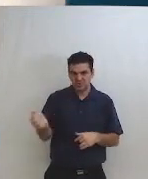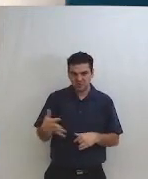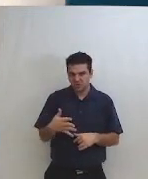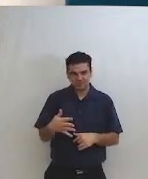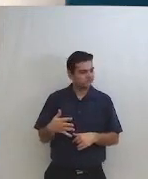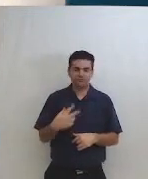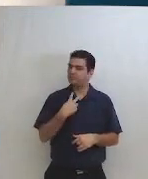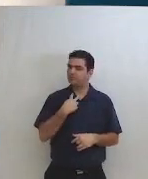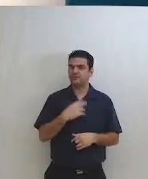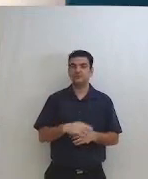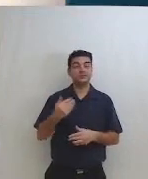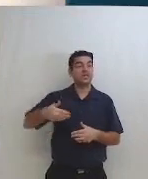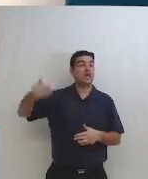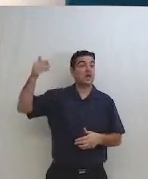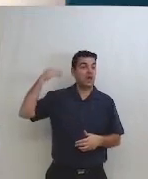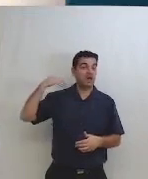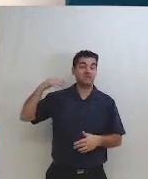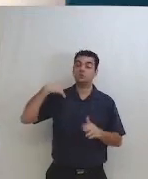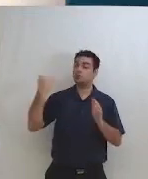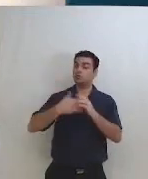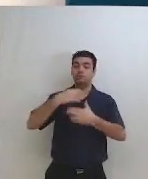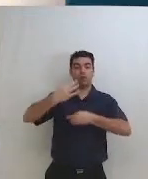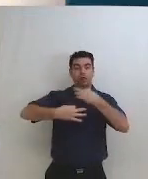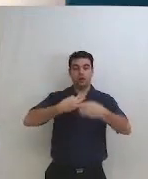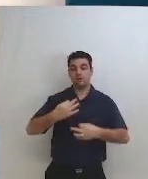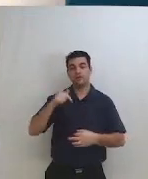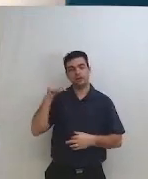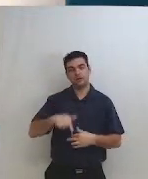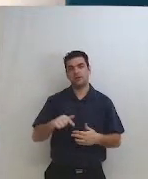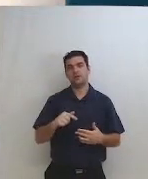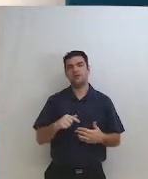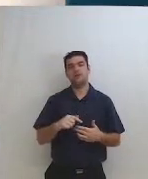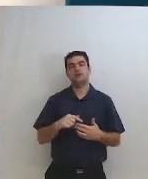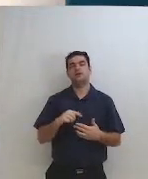original. Regimental improvido, senhor presidente.